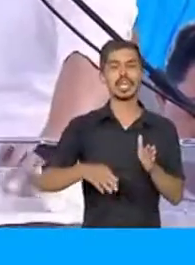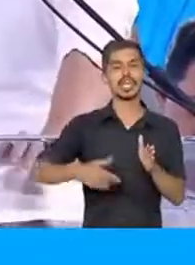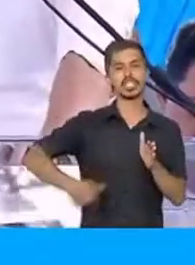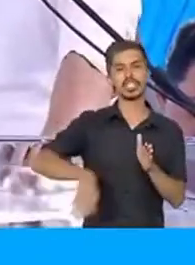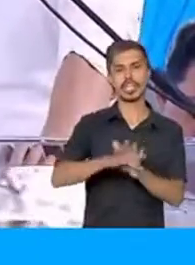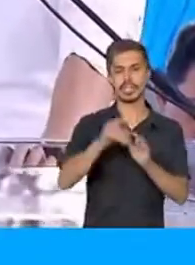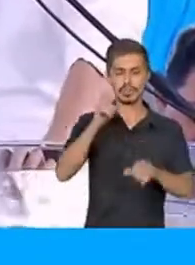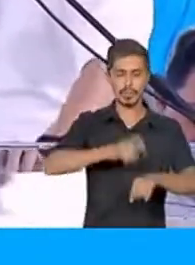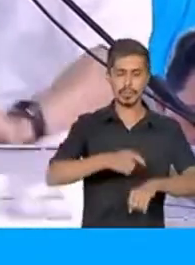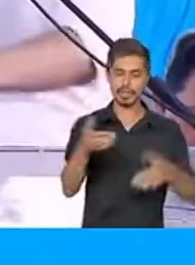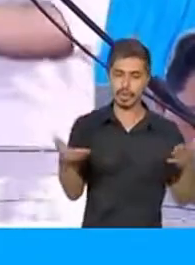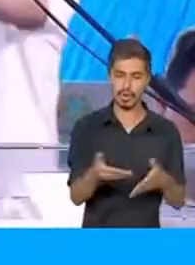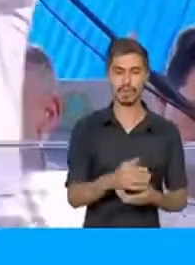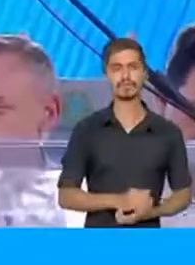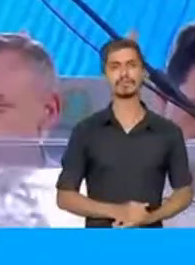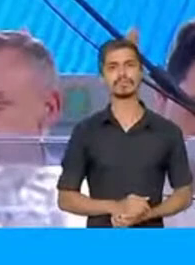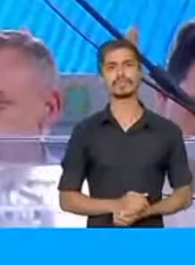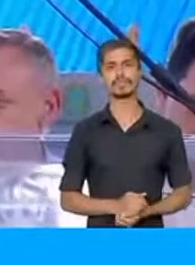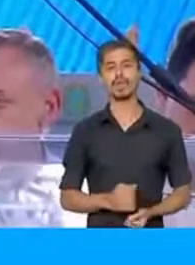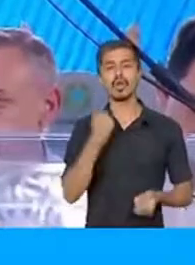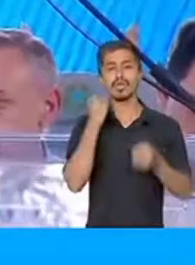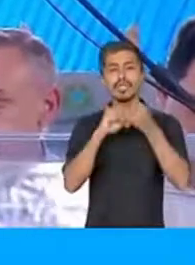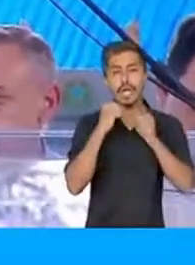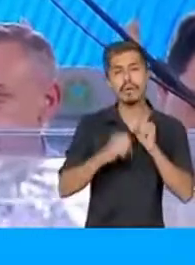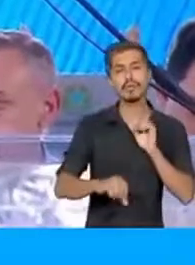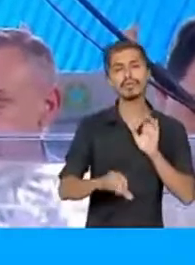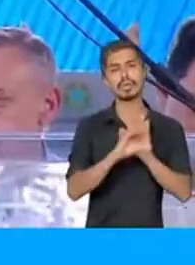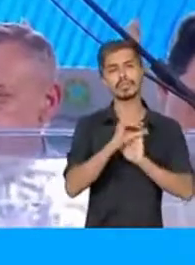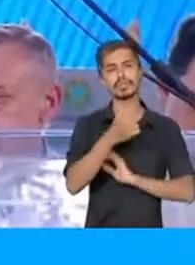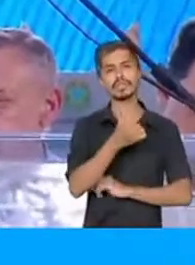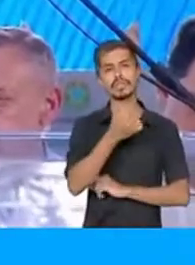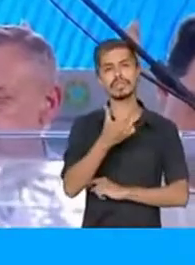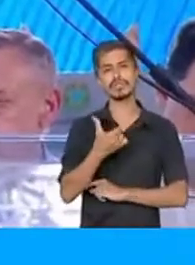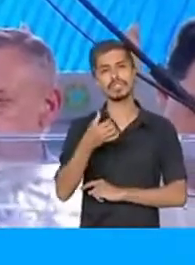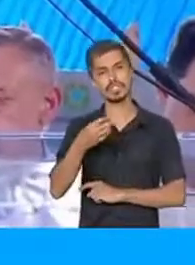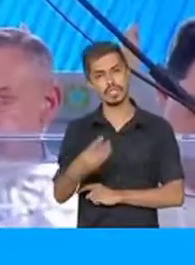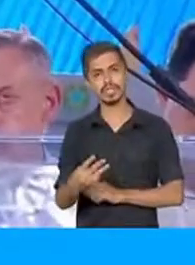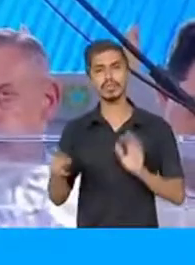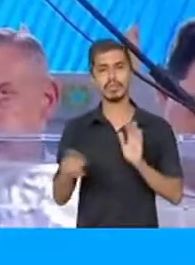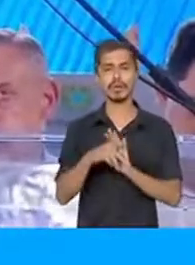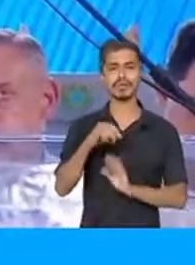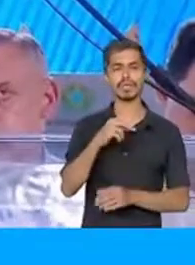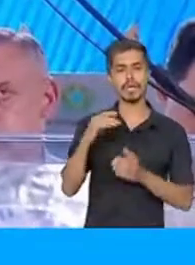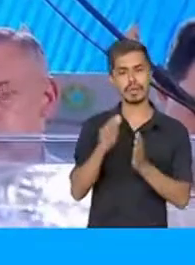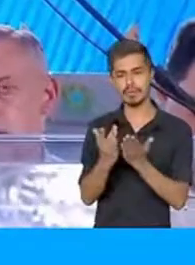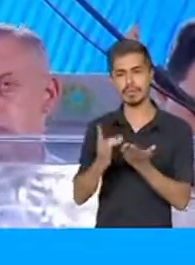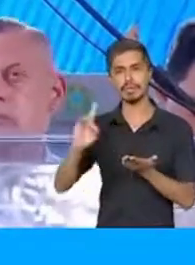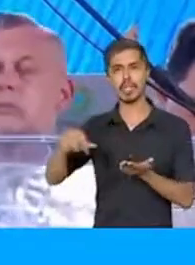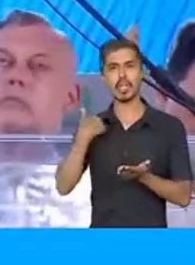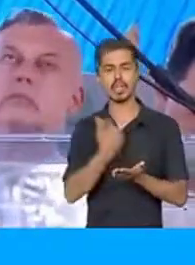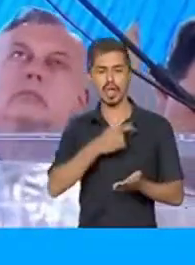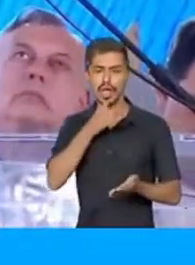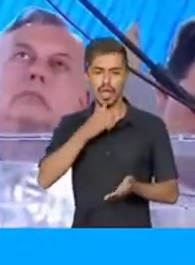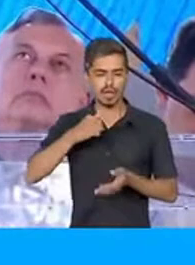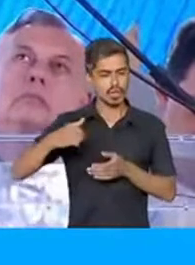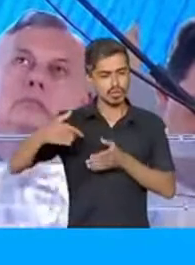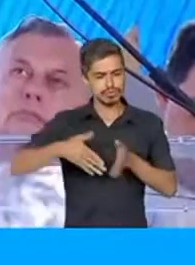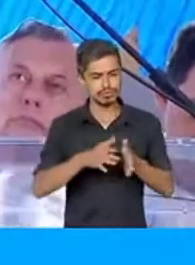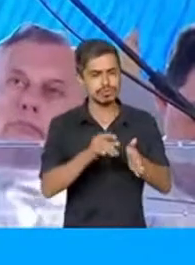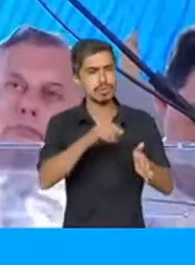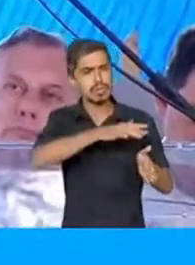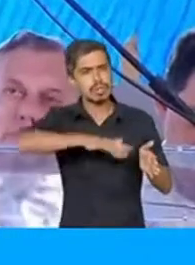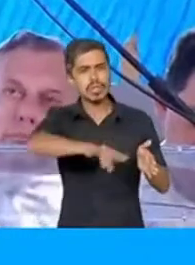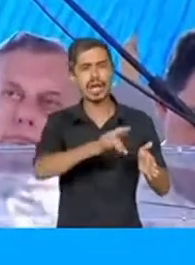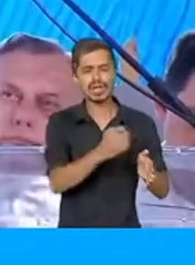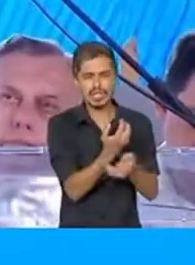como este. Como diz o Salmo 23 da Bíblia, atravessamos o vale da sombra da